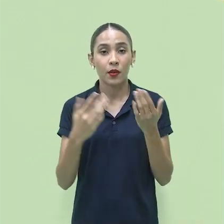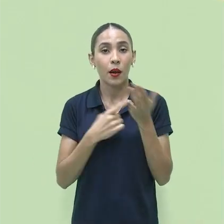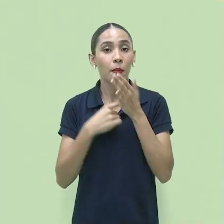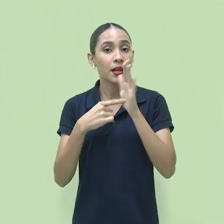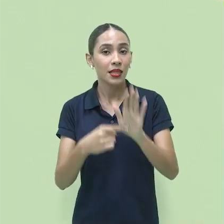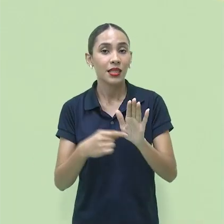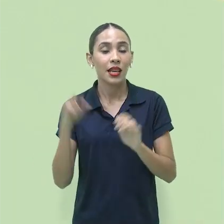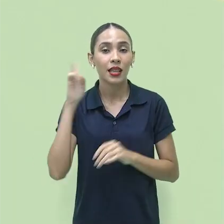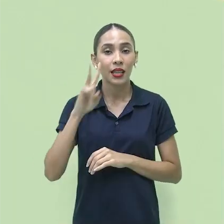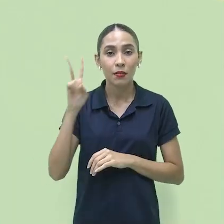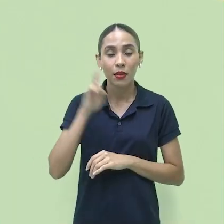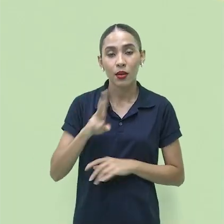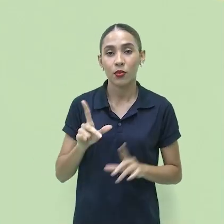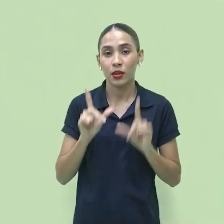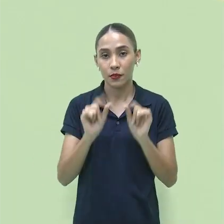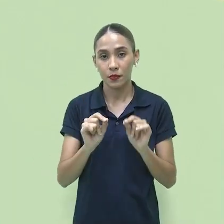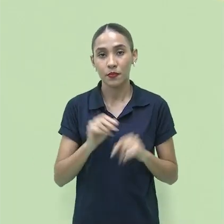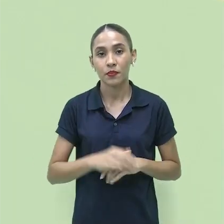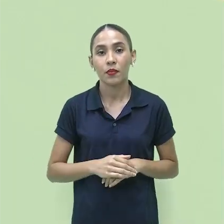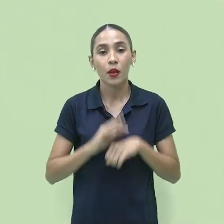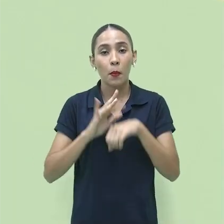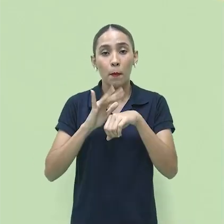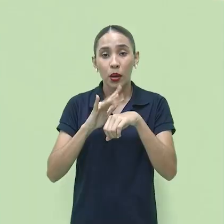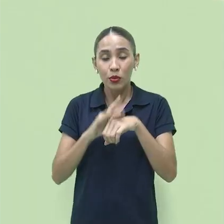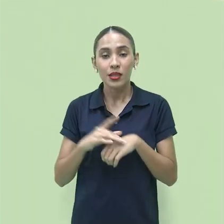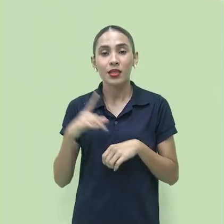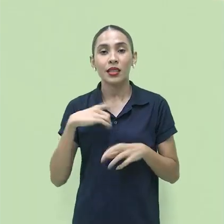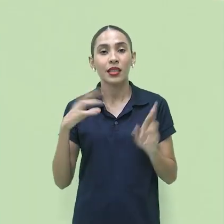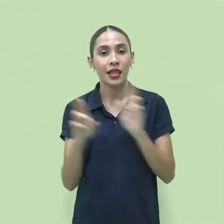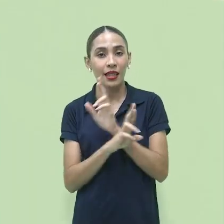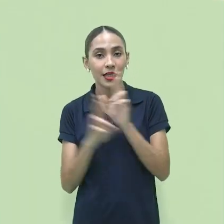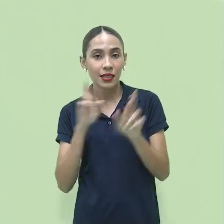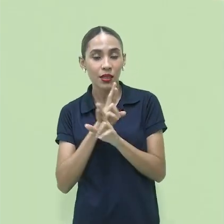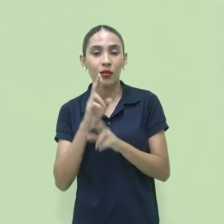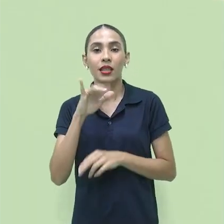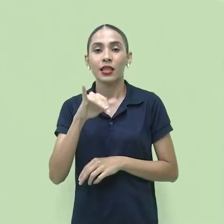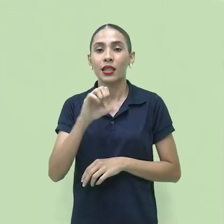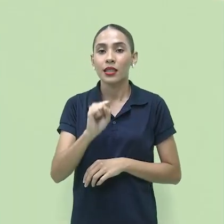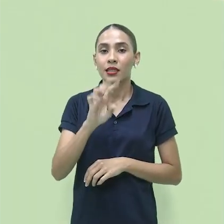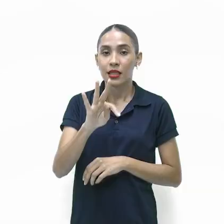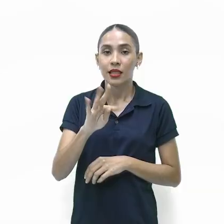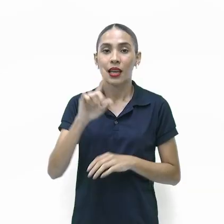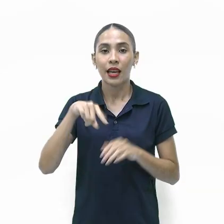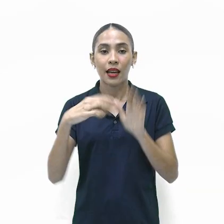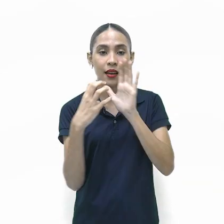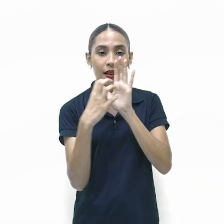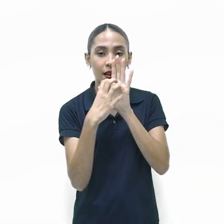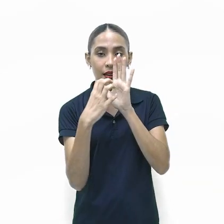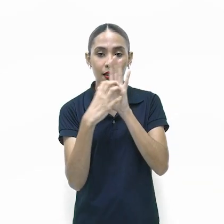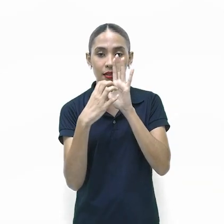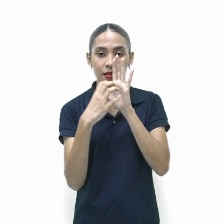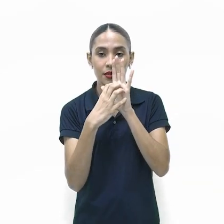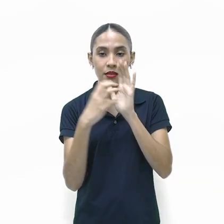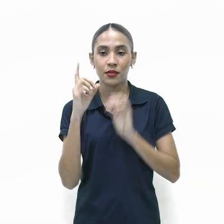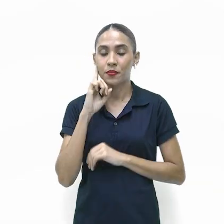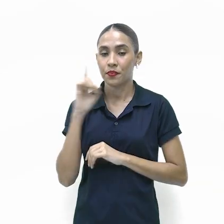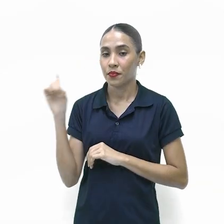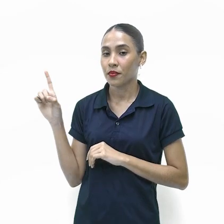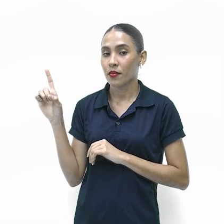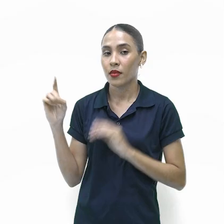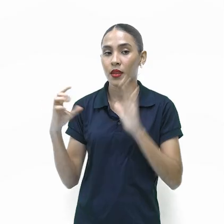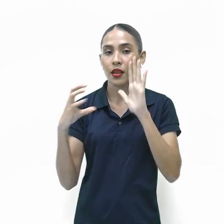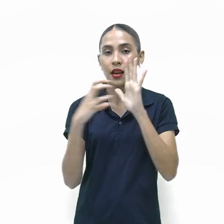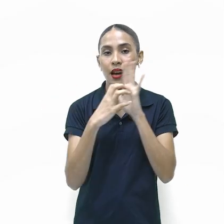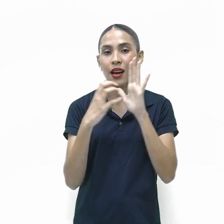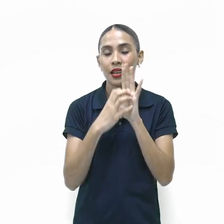vamos relembrar, na verdade, uma doença que está relacionada com a IST, que é a AIDS. Olha só, a AIDS,